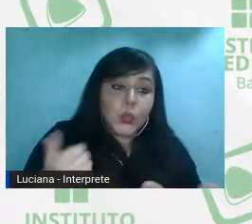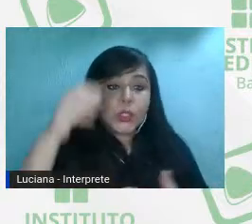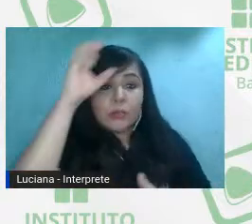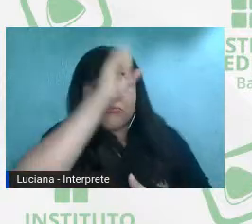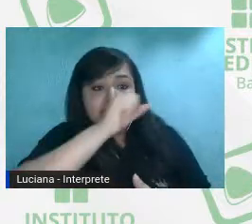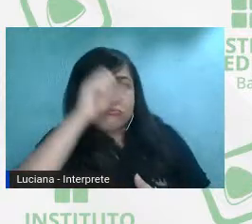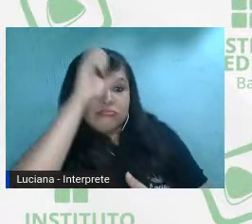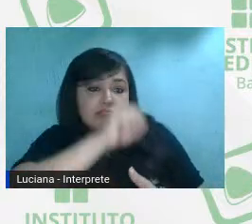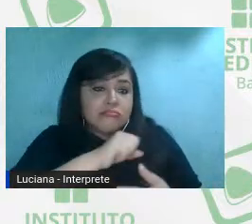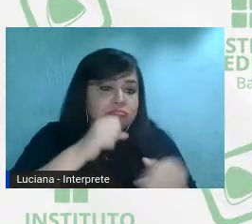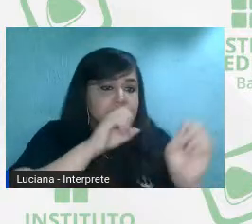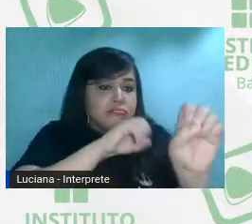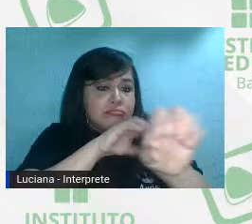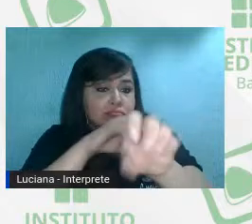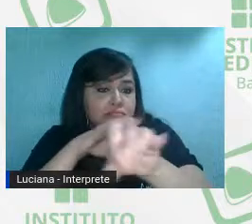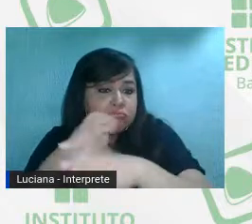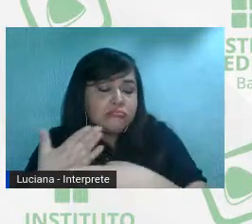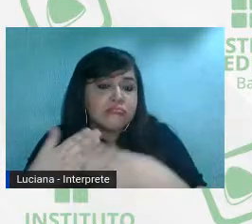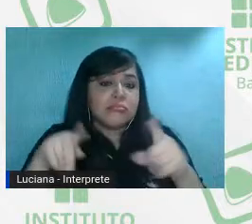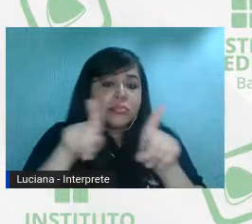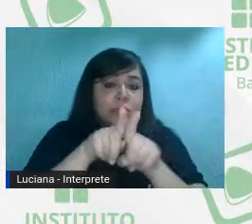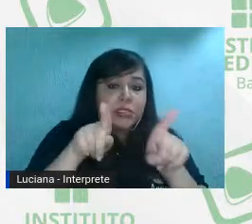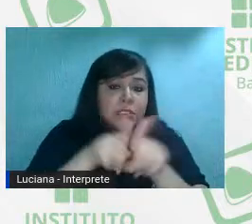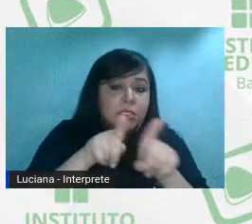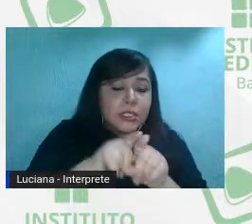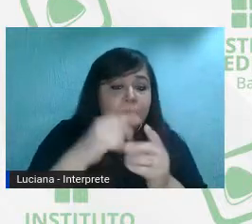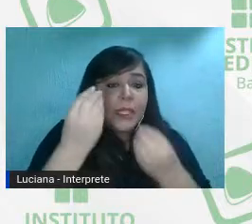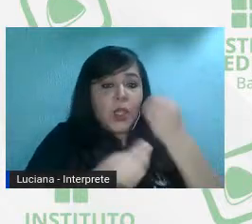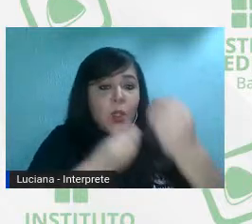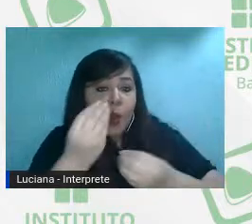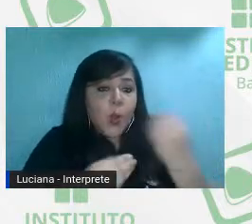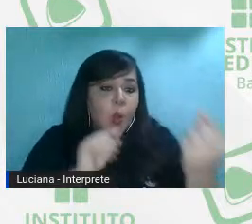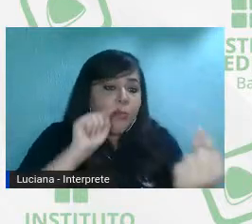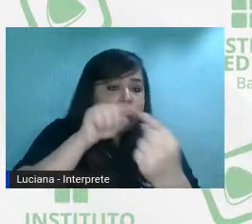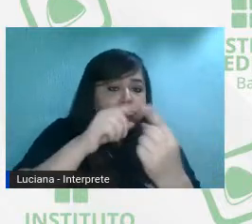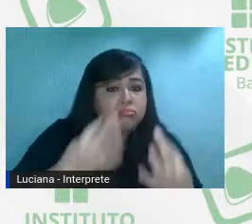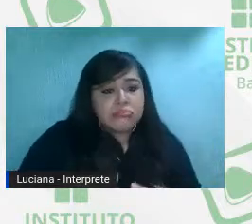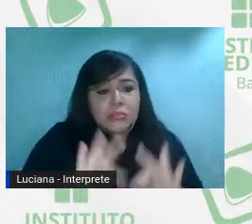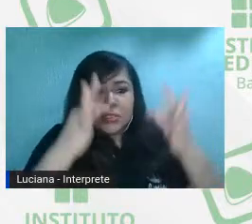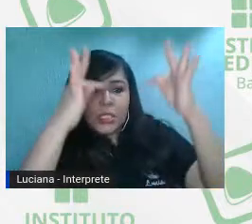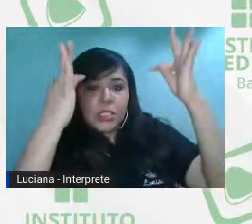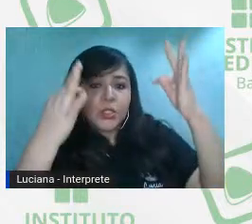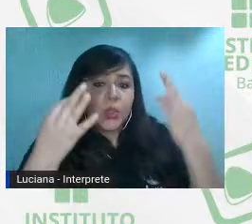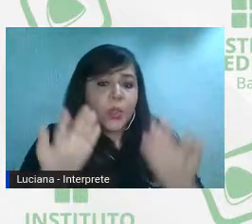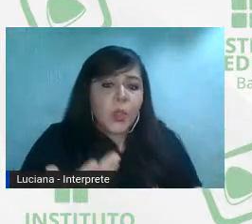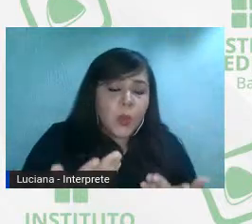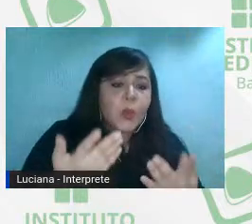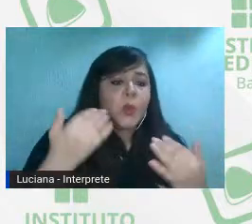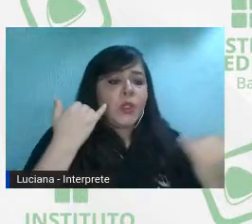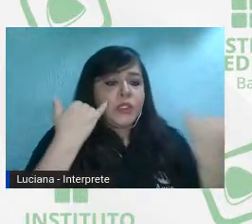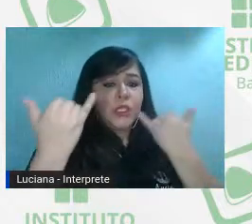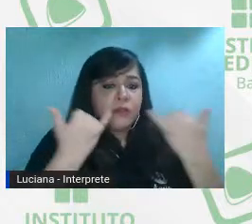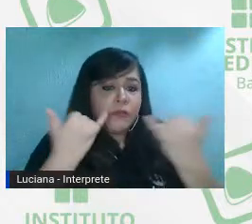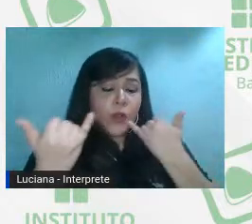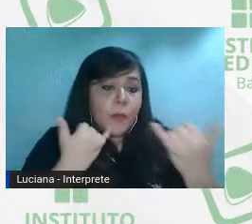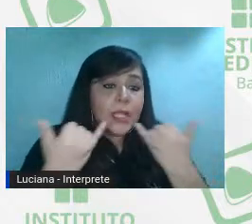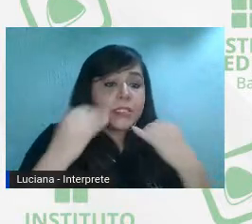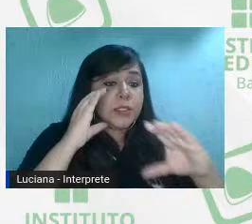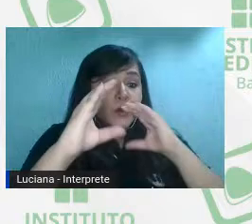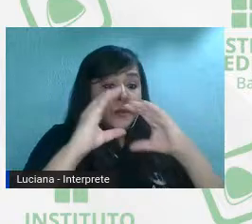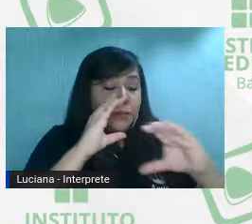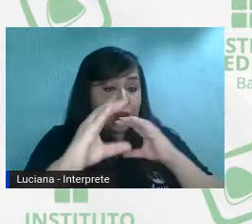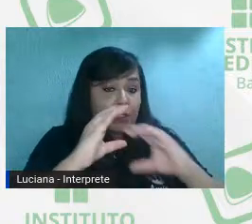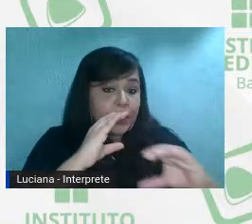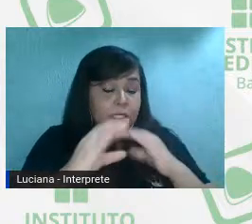aplicação das TDICs, das tecnologias digitais de informação e comunicação,